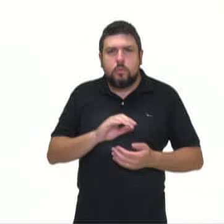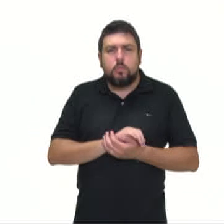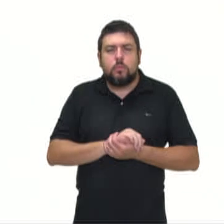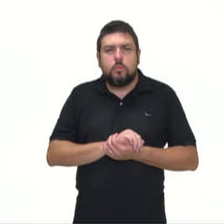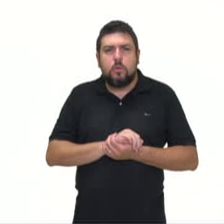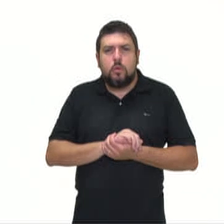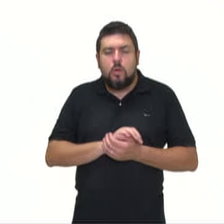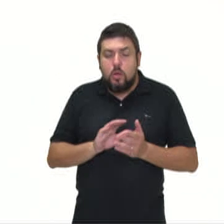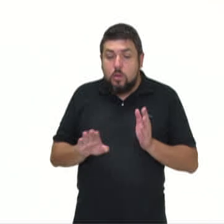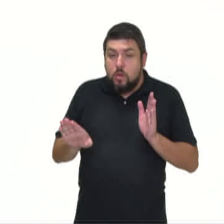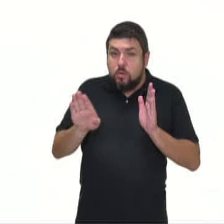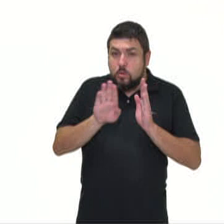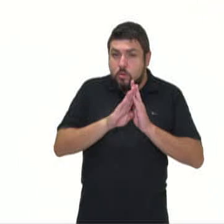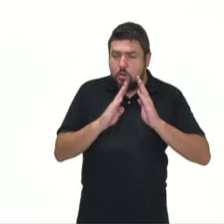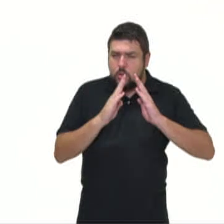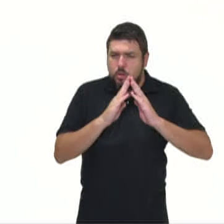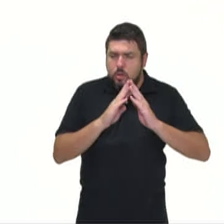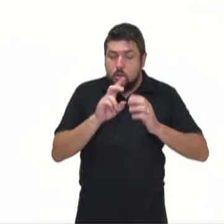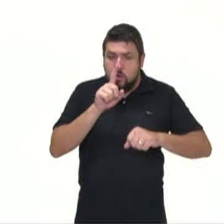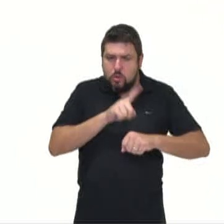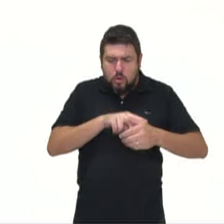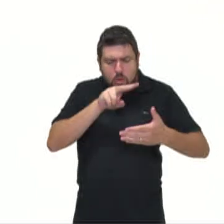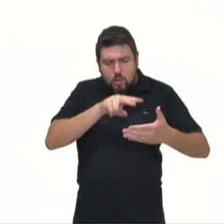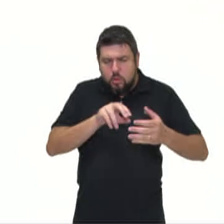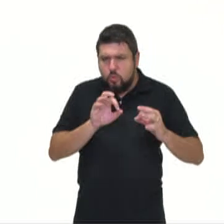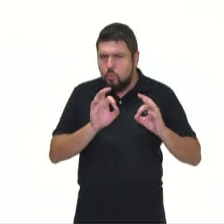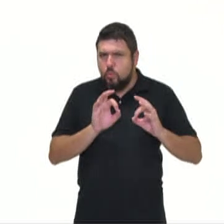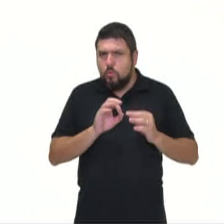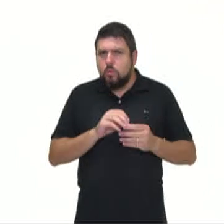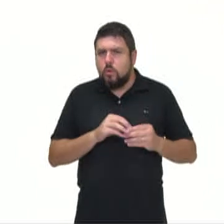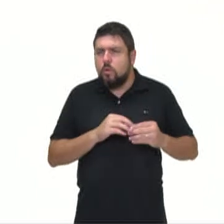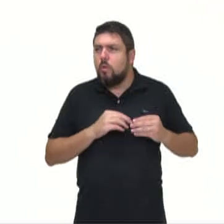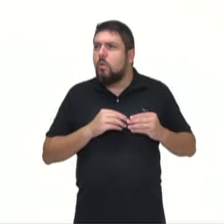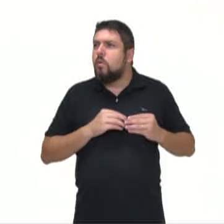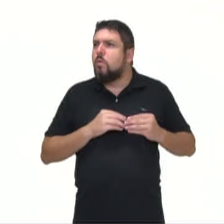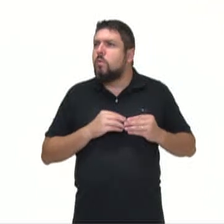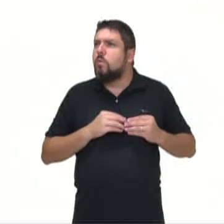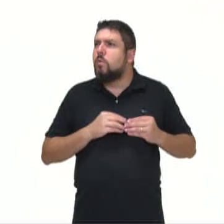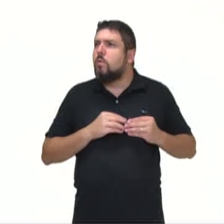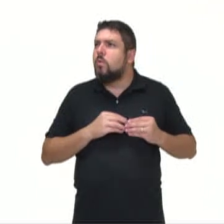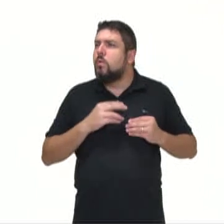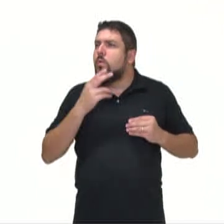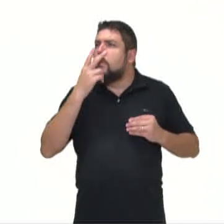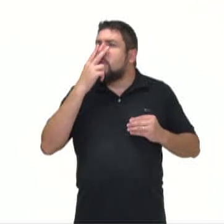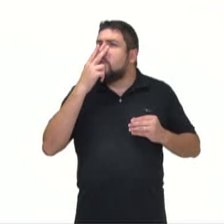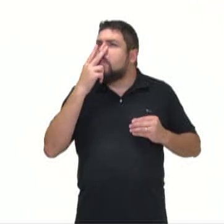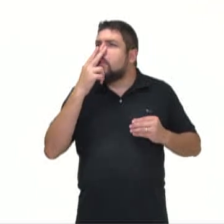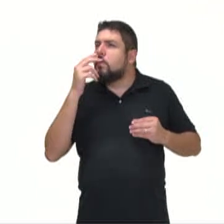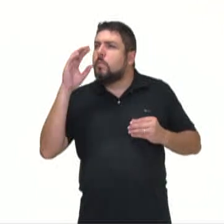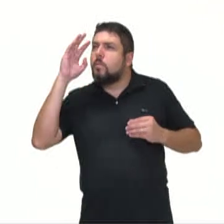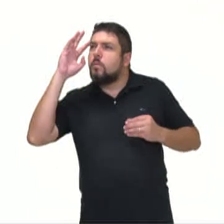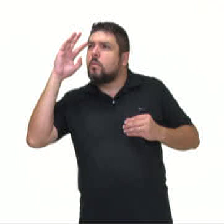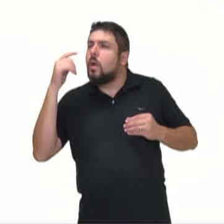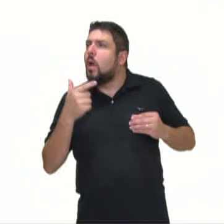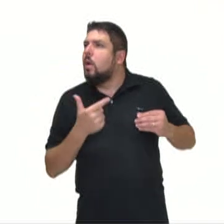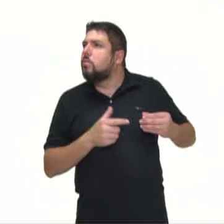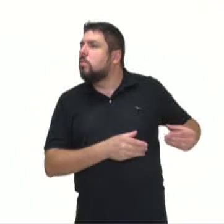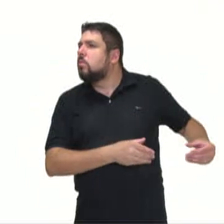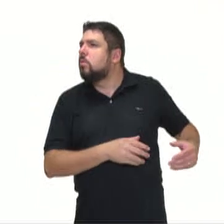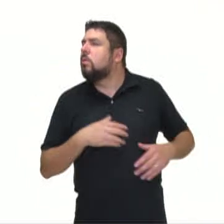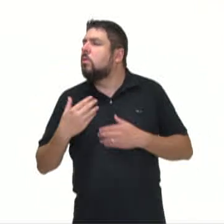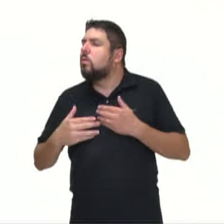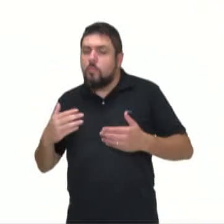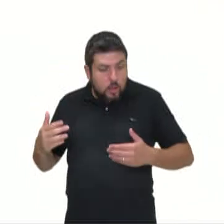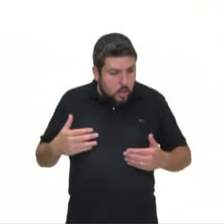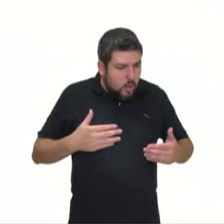Chegando em casa, não comecei a ler. Fingia que não o tinha, só para depois ter o susto de o ter. Horas depois